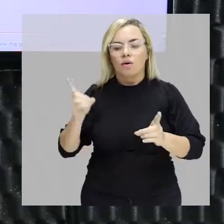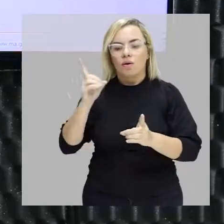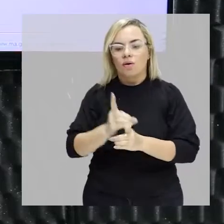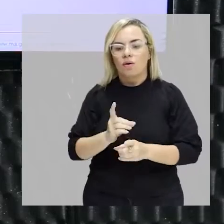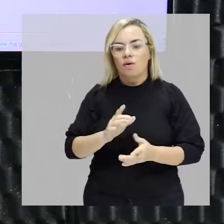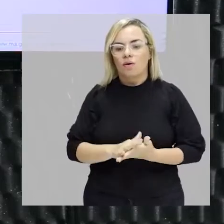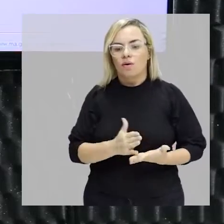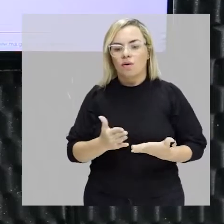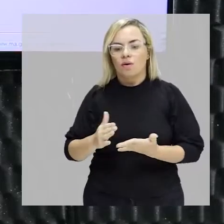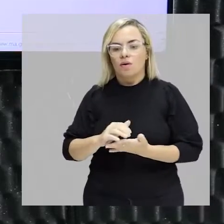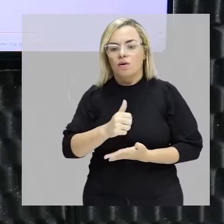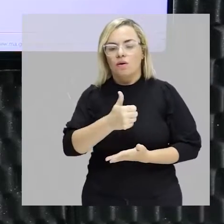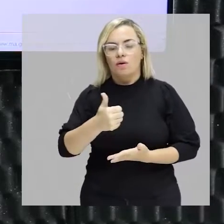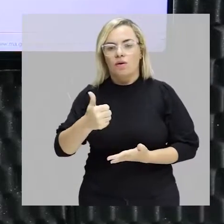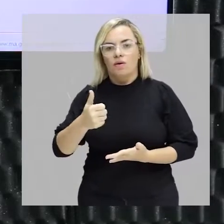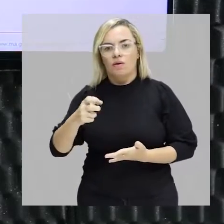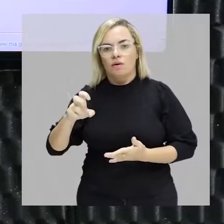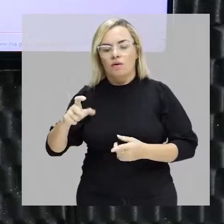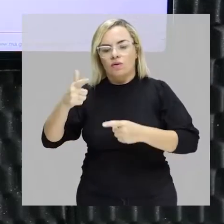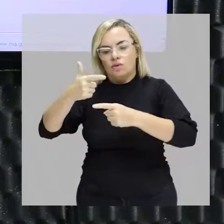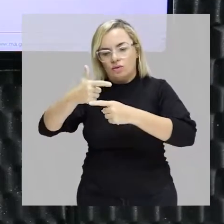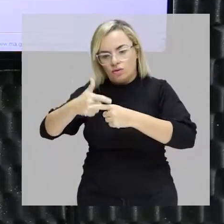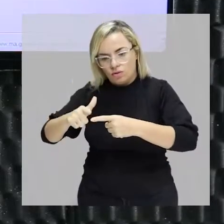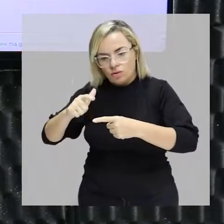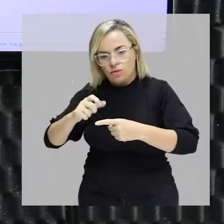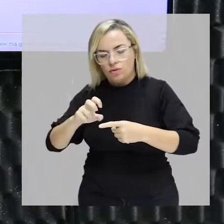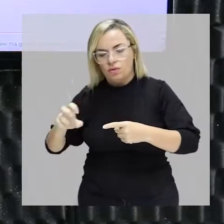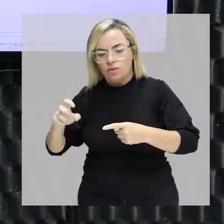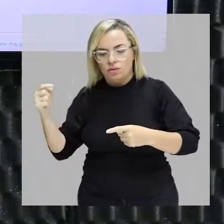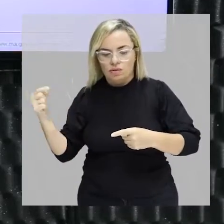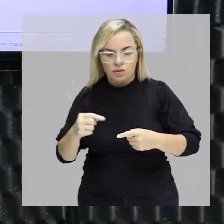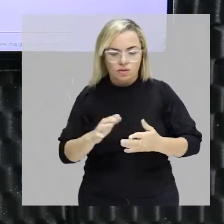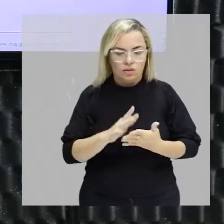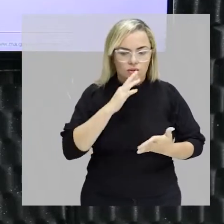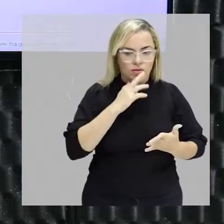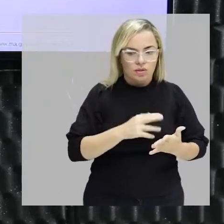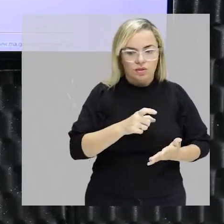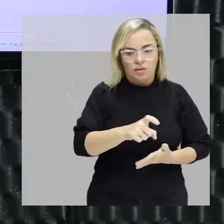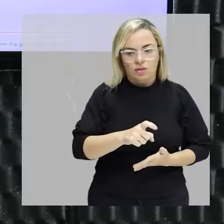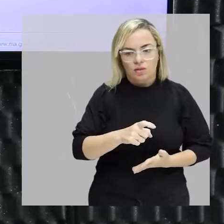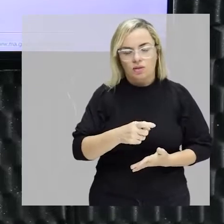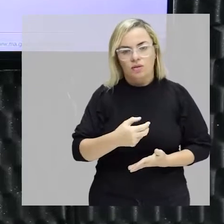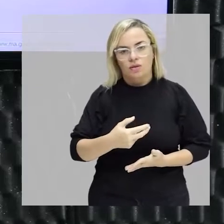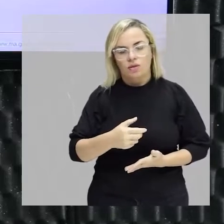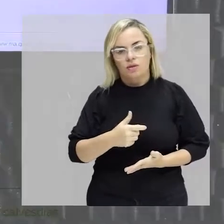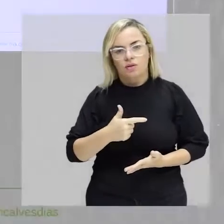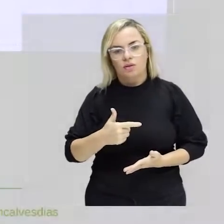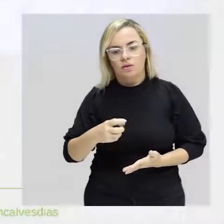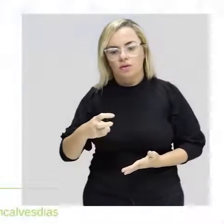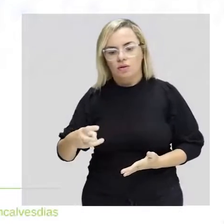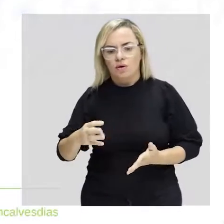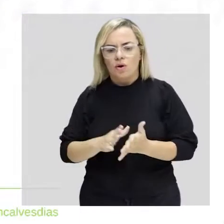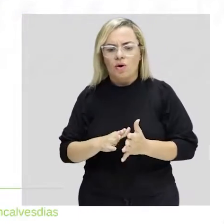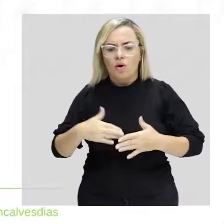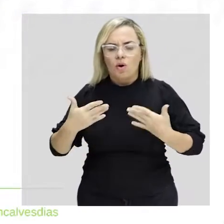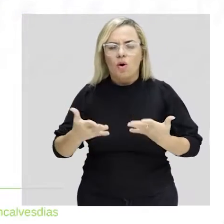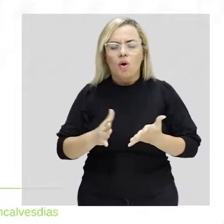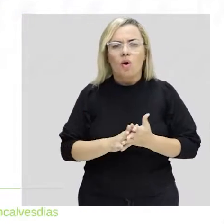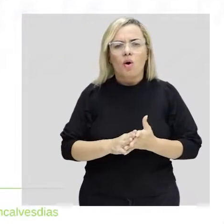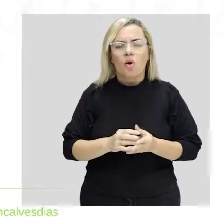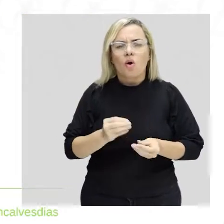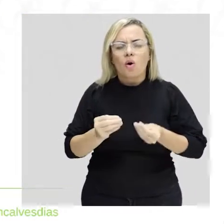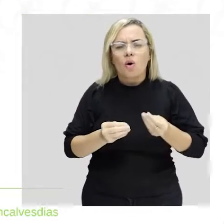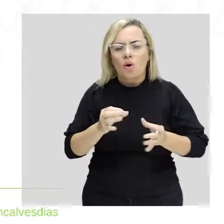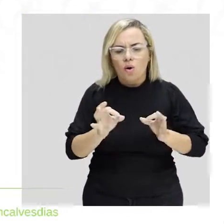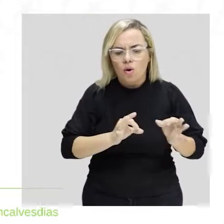115 dividido por 5. E isso tem como resposta o 23. Como é que eu organizo essa minha resposta? Esse